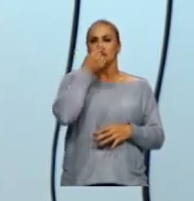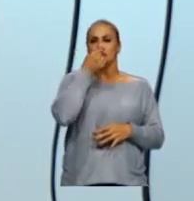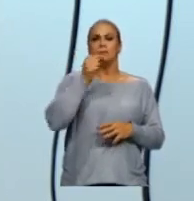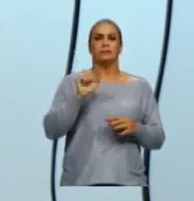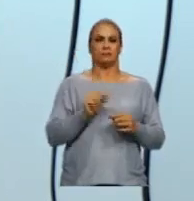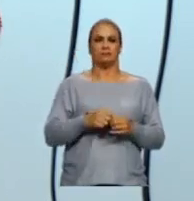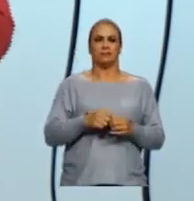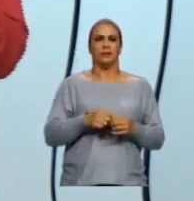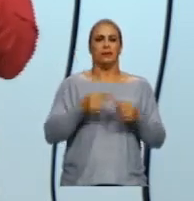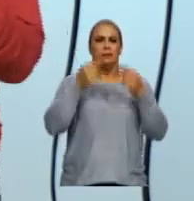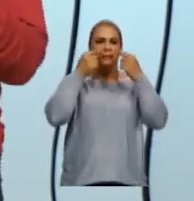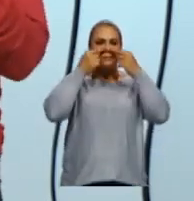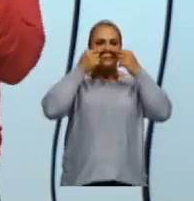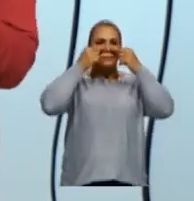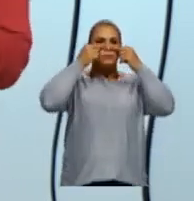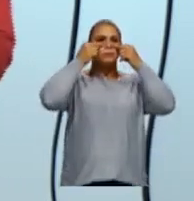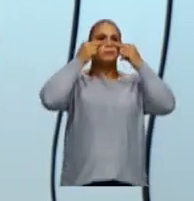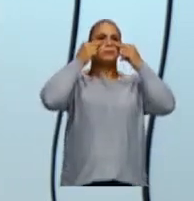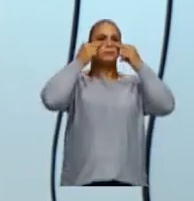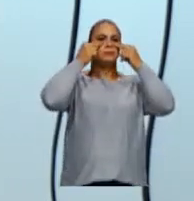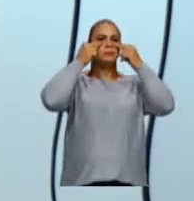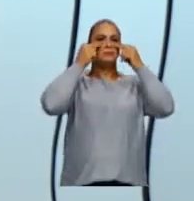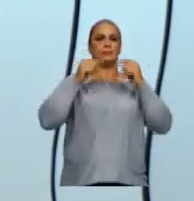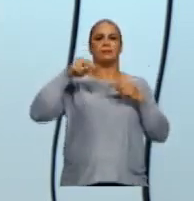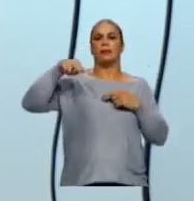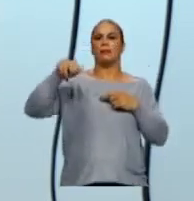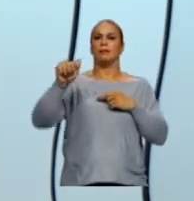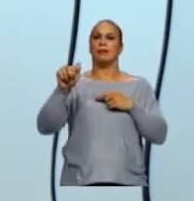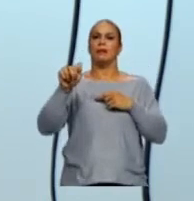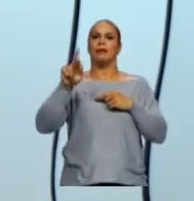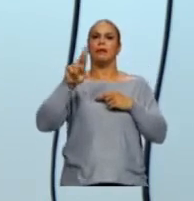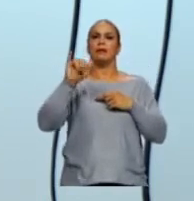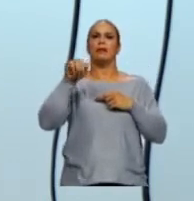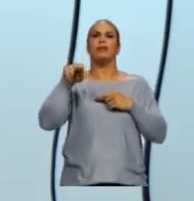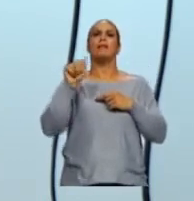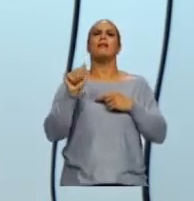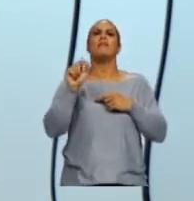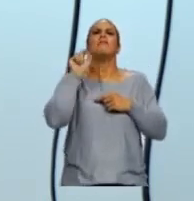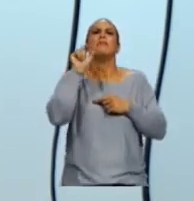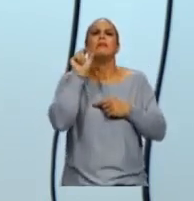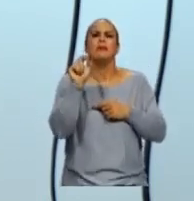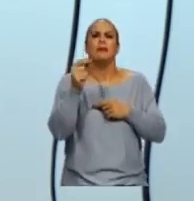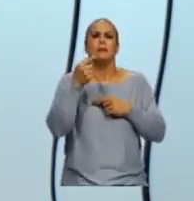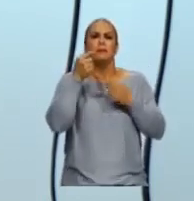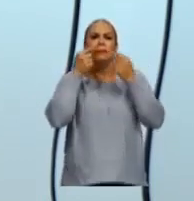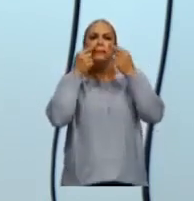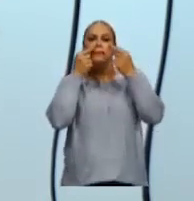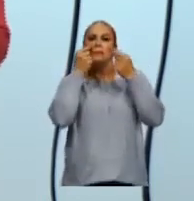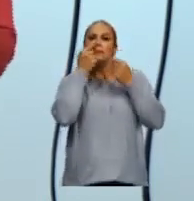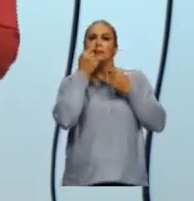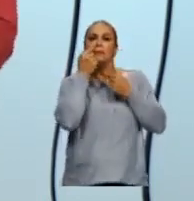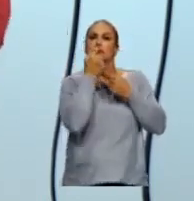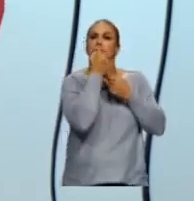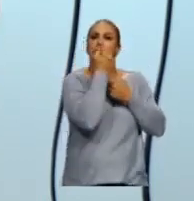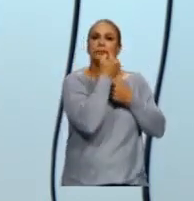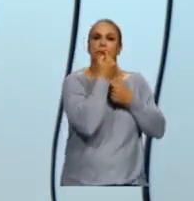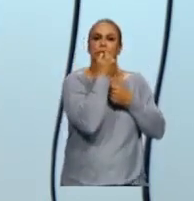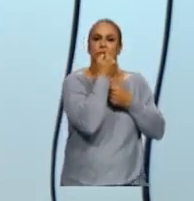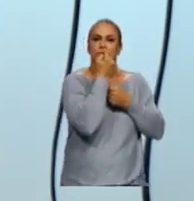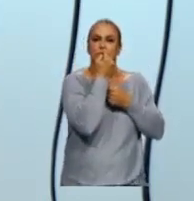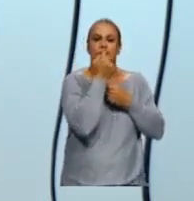compreender a parte das narinas. São esses dois orifícios que nós temos. E essa cavidade nasal,